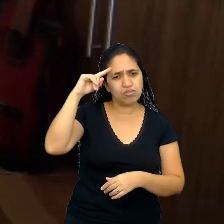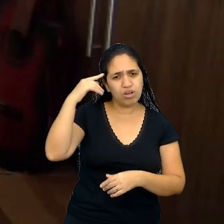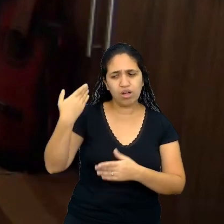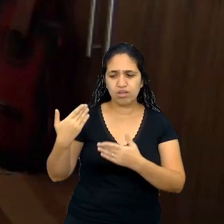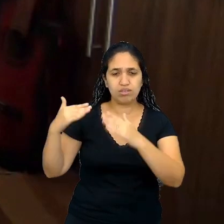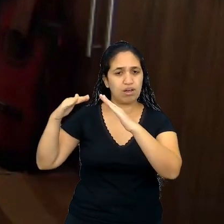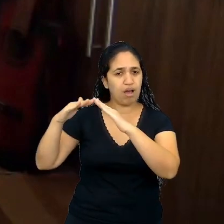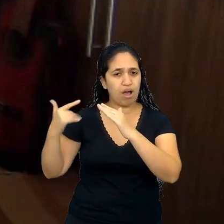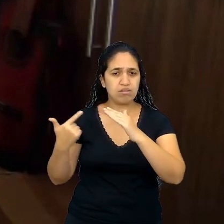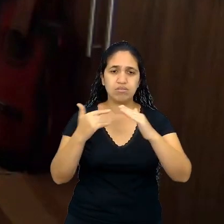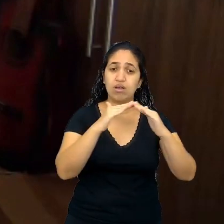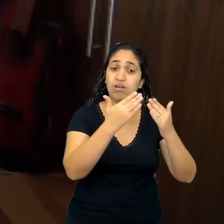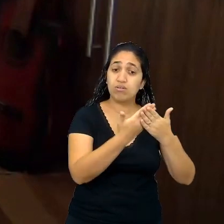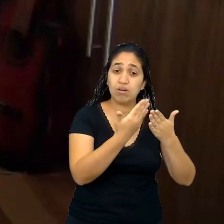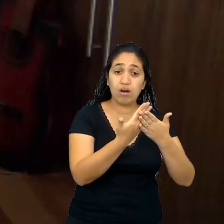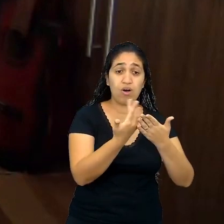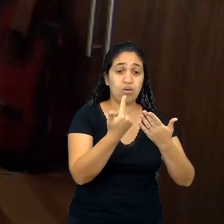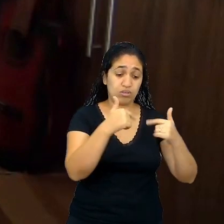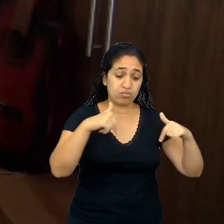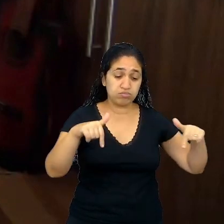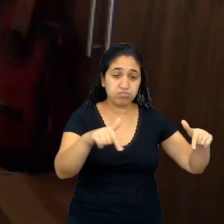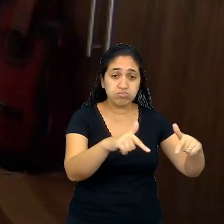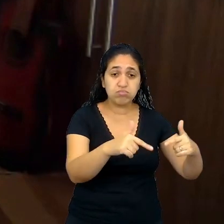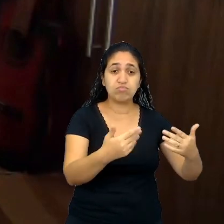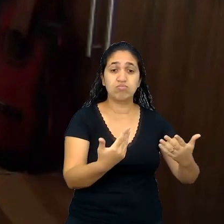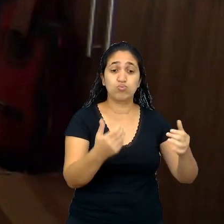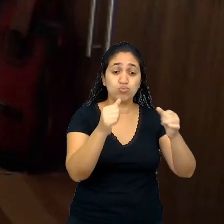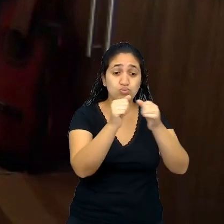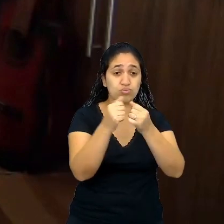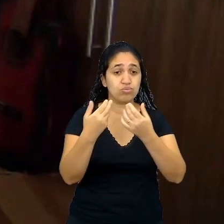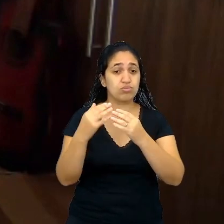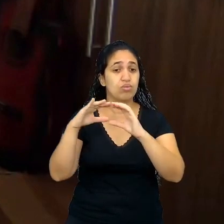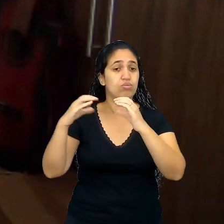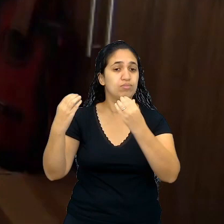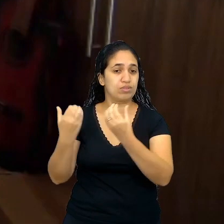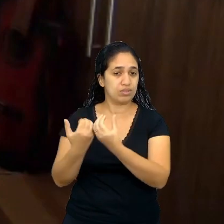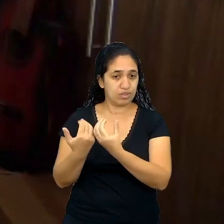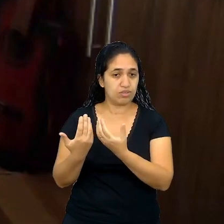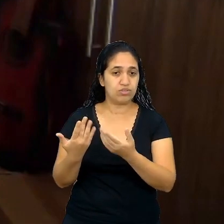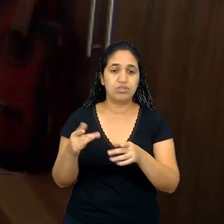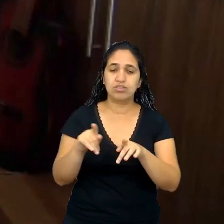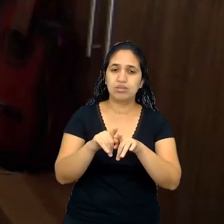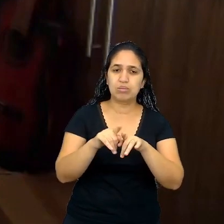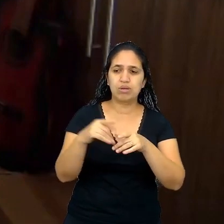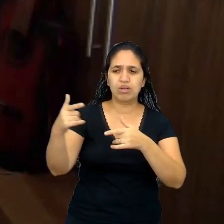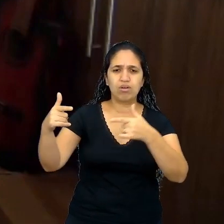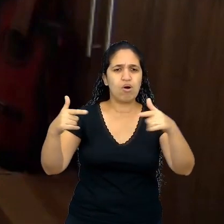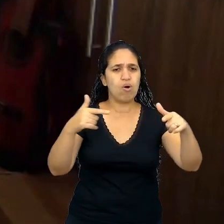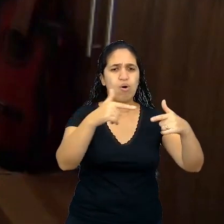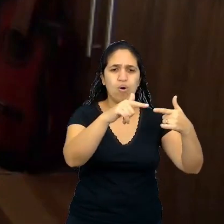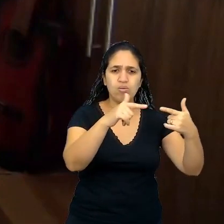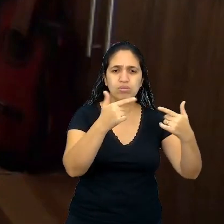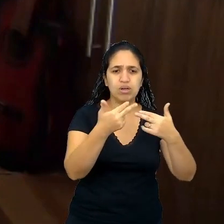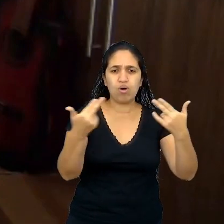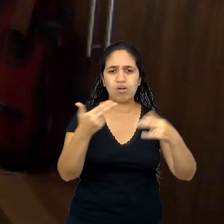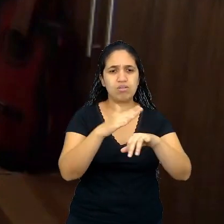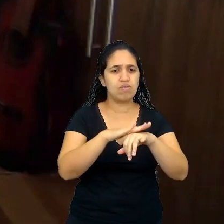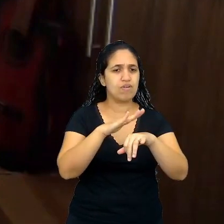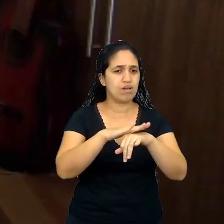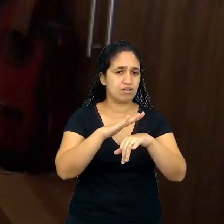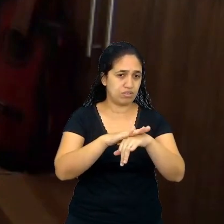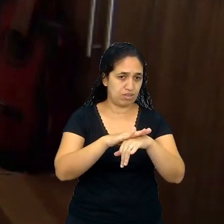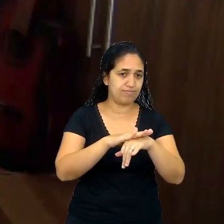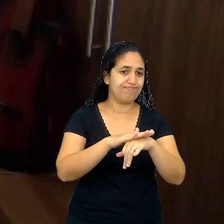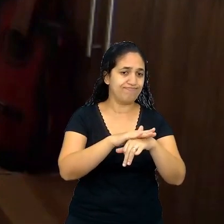casa, na nossa escola, no nosso território, junto à nossa comunidade e também outros tipos de ação que envolvem